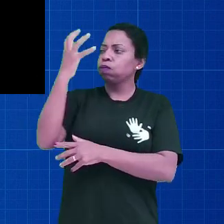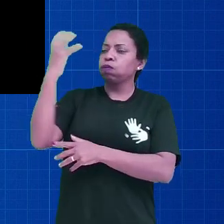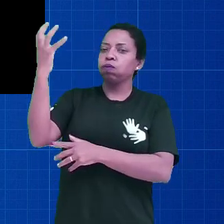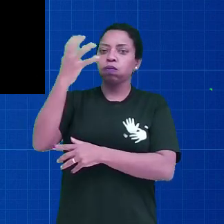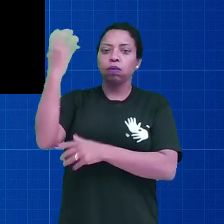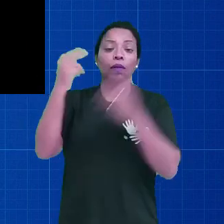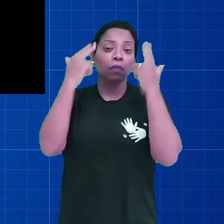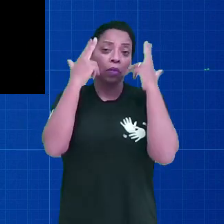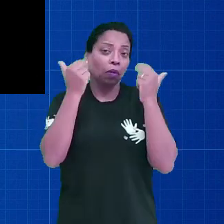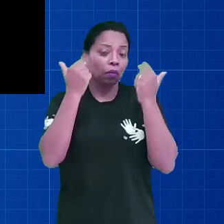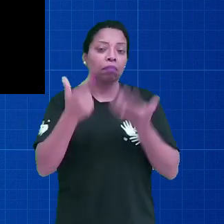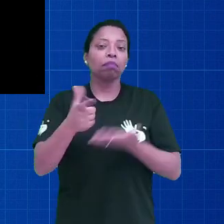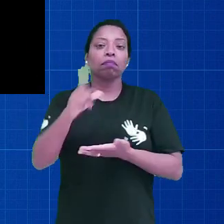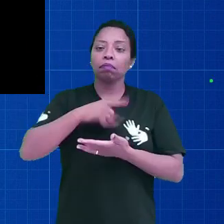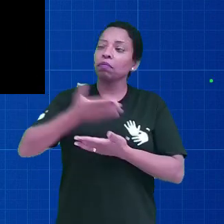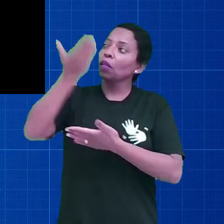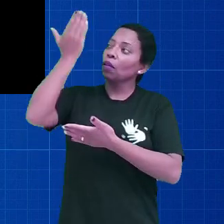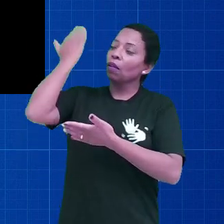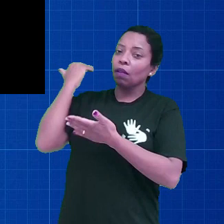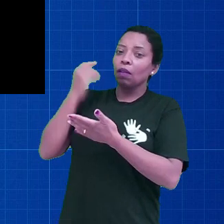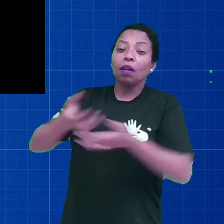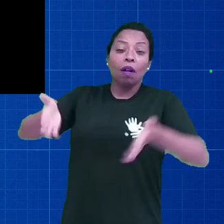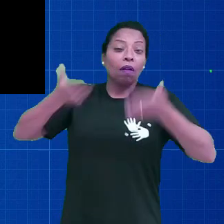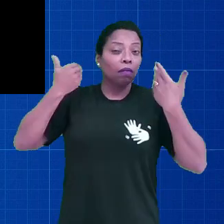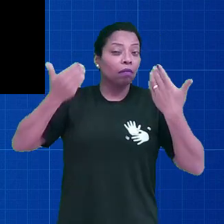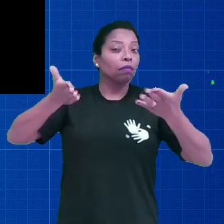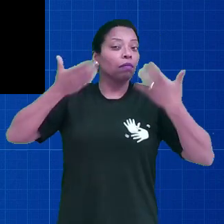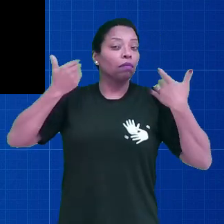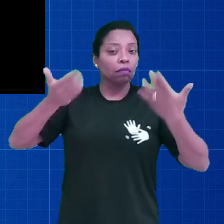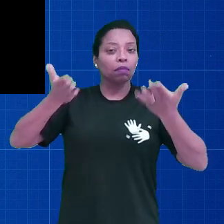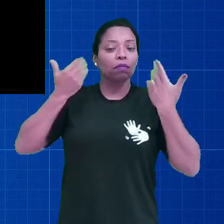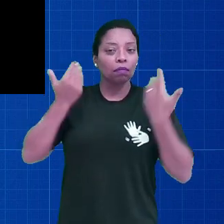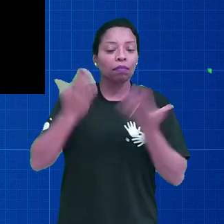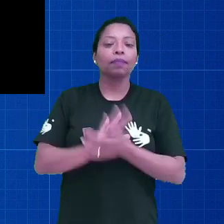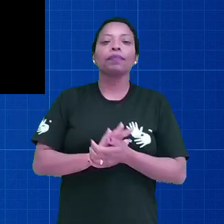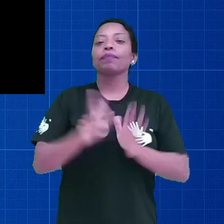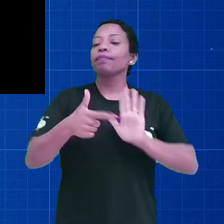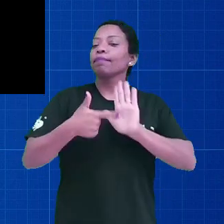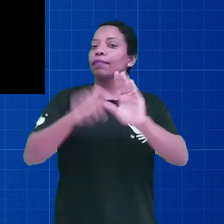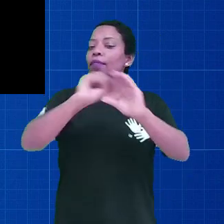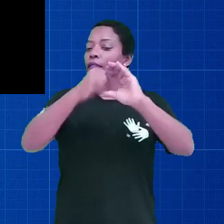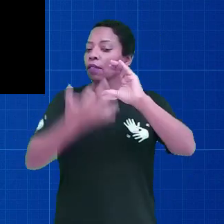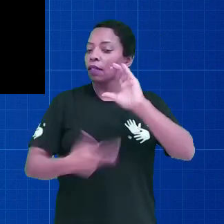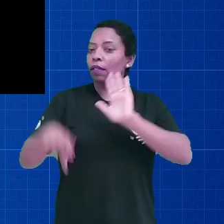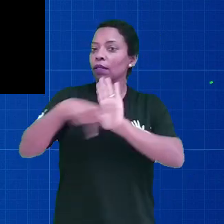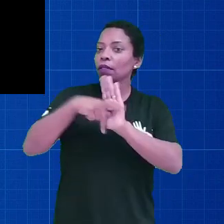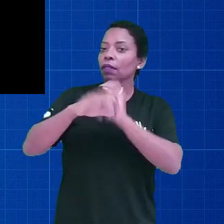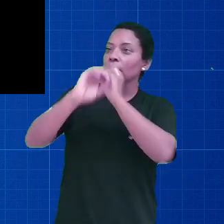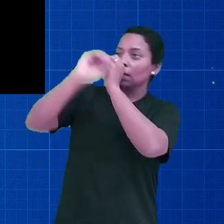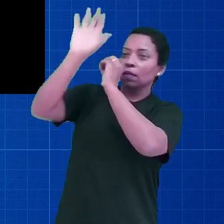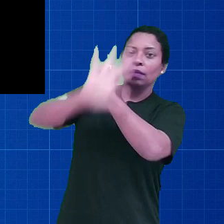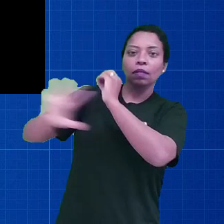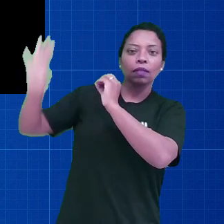e apresentou períodos mais quentes no passado. Então, em função de aspectos